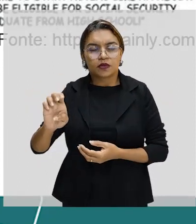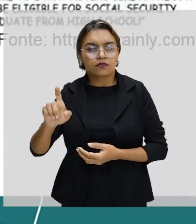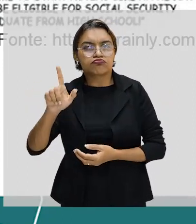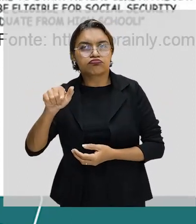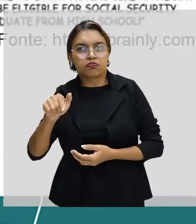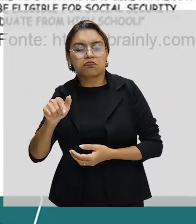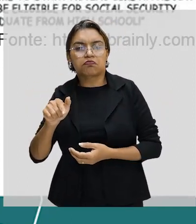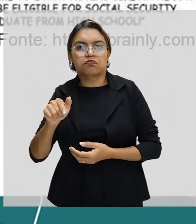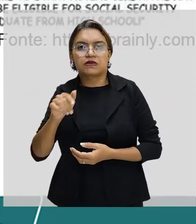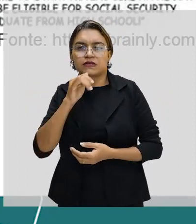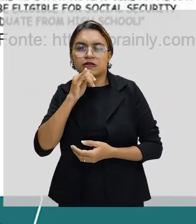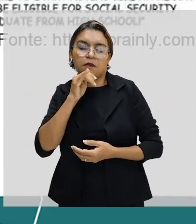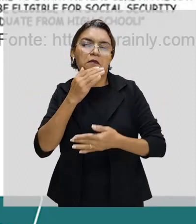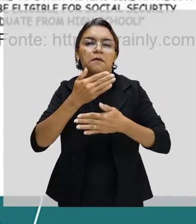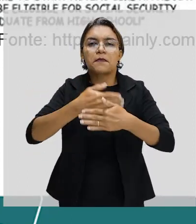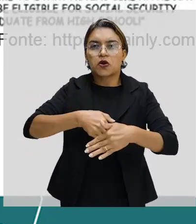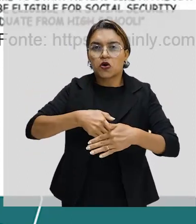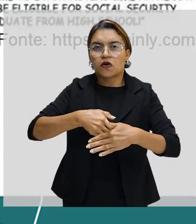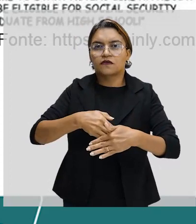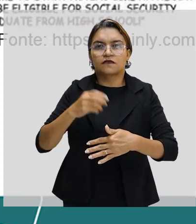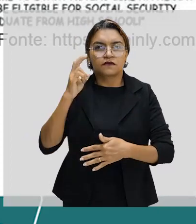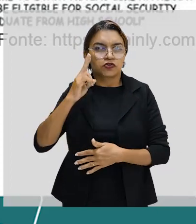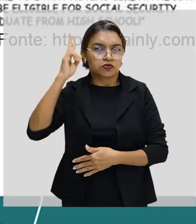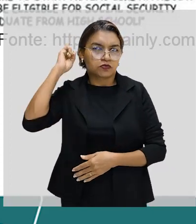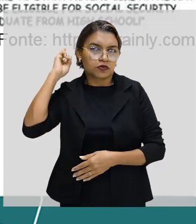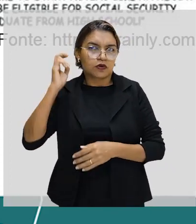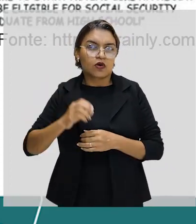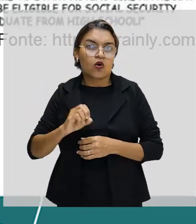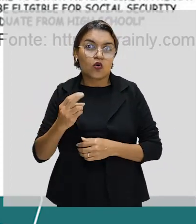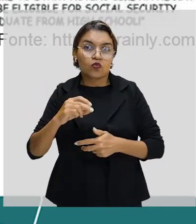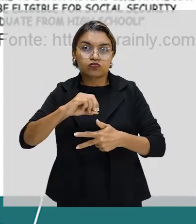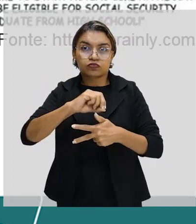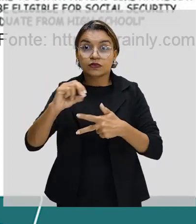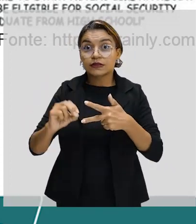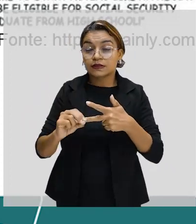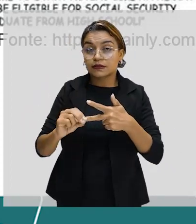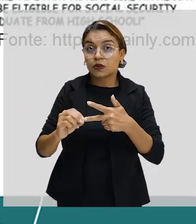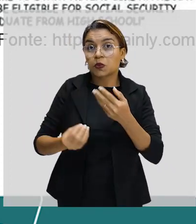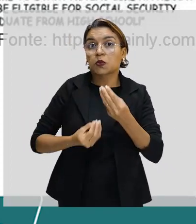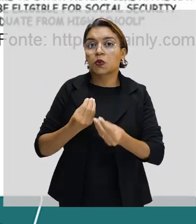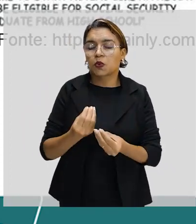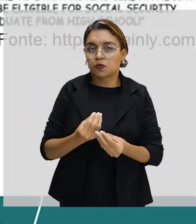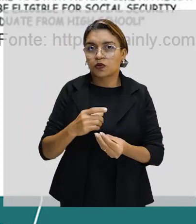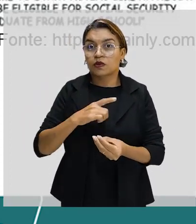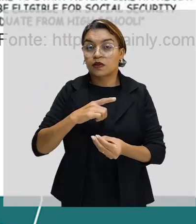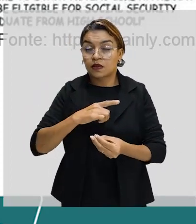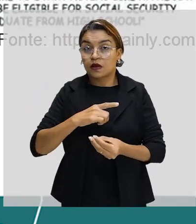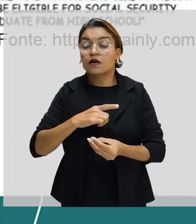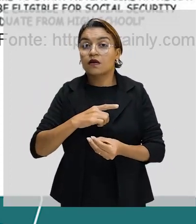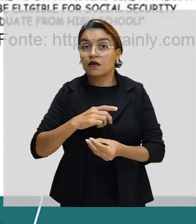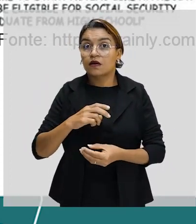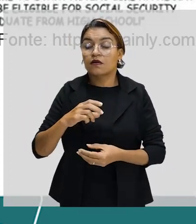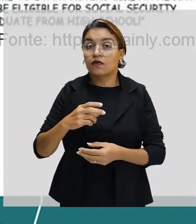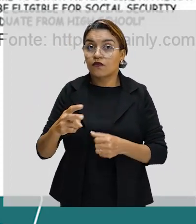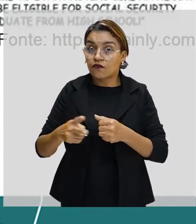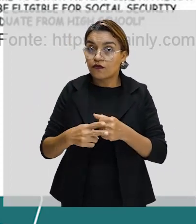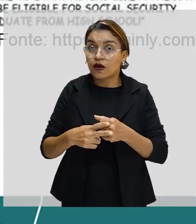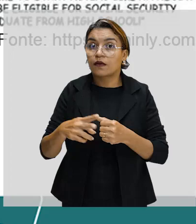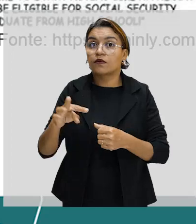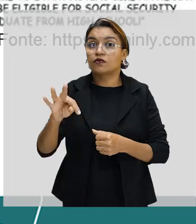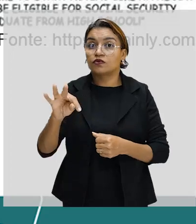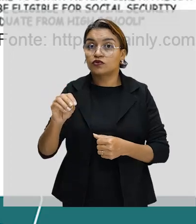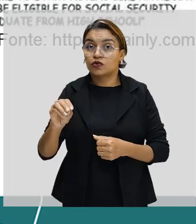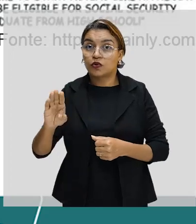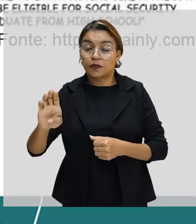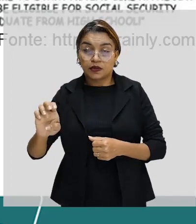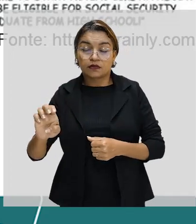aparecer em uma prova, por exemplo, de vestibular ou mesmo do Enem? Nós podemos encontrar o verbo to be dentro das construções